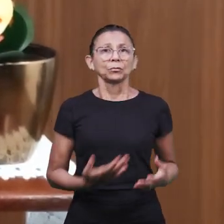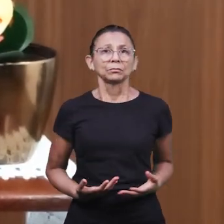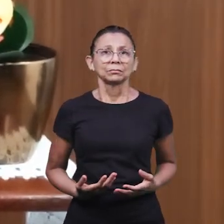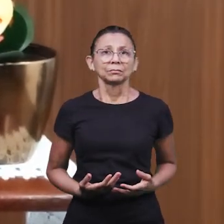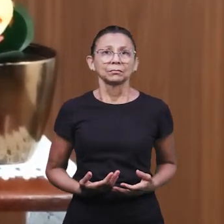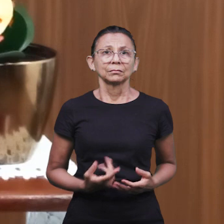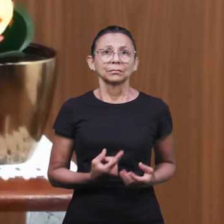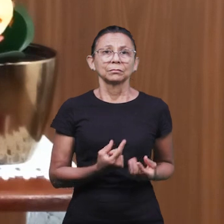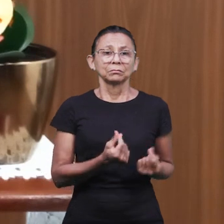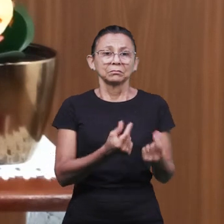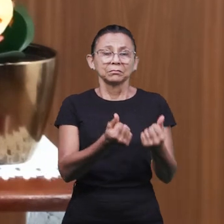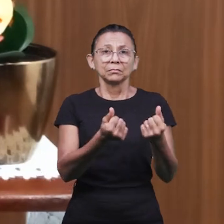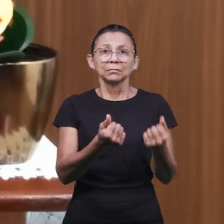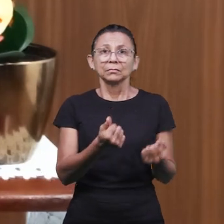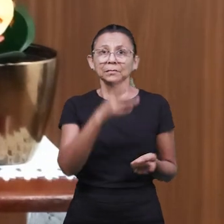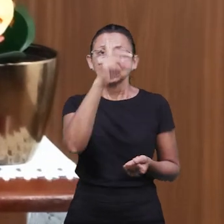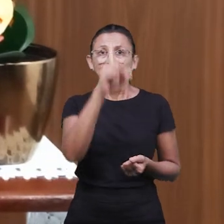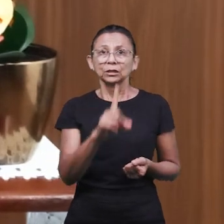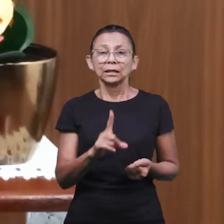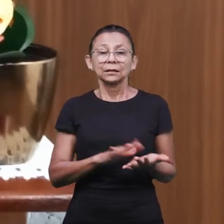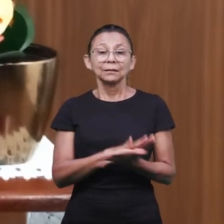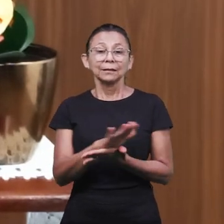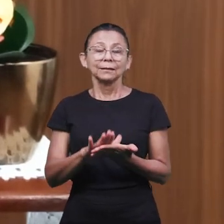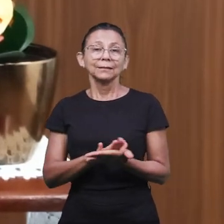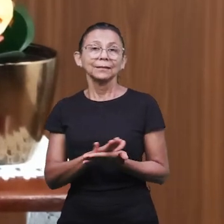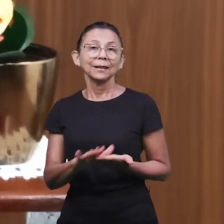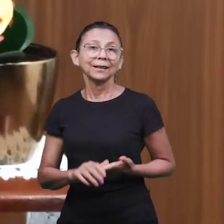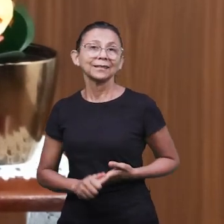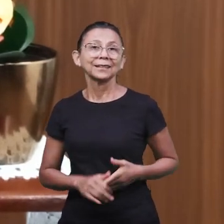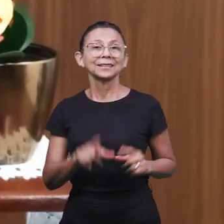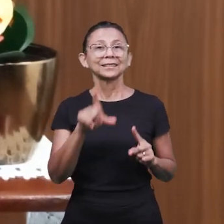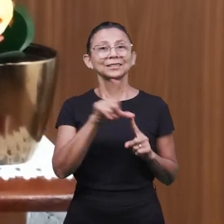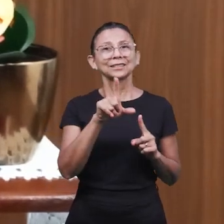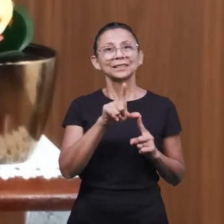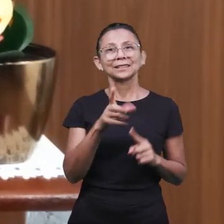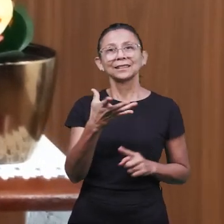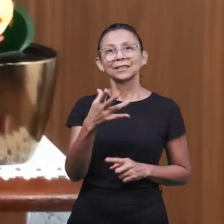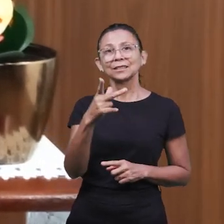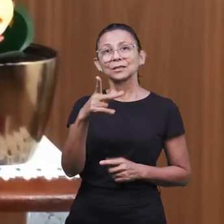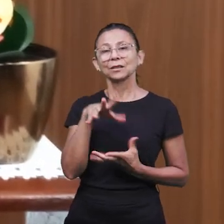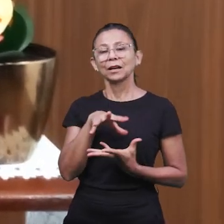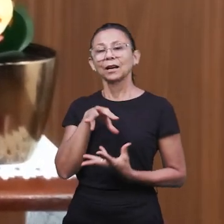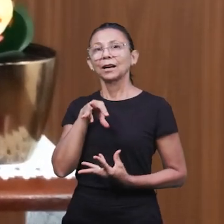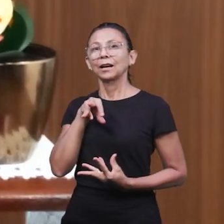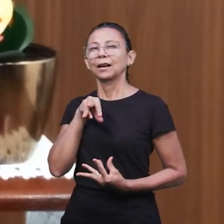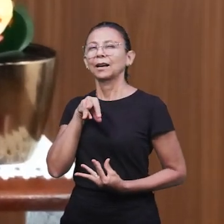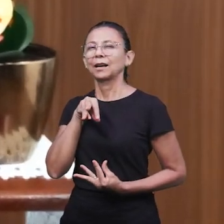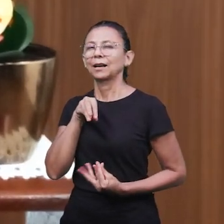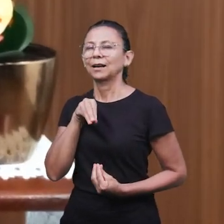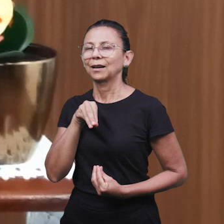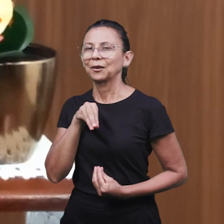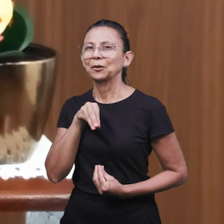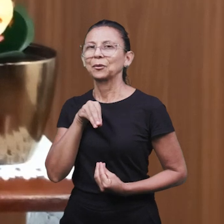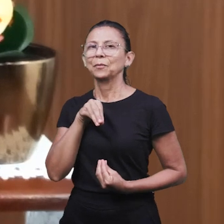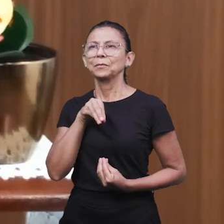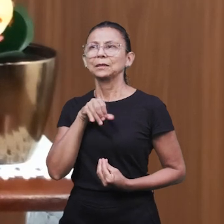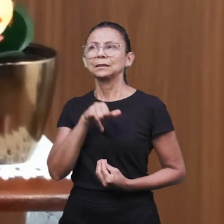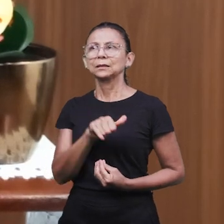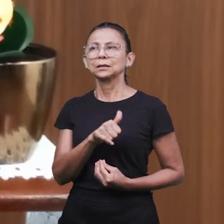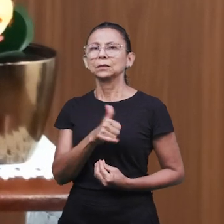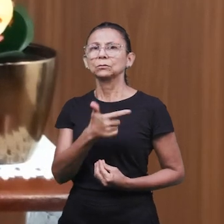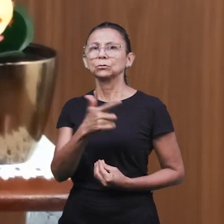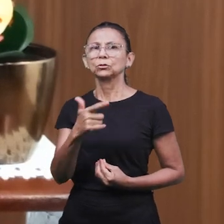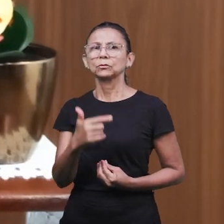mais nada, o adversário, o mal, ele quer o quê? Ele quer a alma. E se eu não tenho esses valores na minha